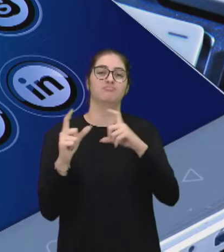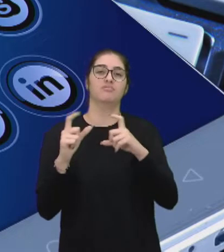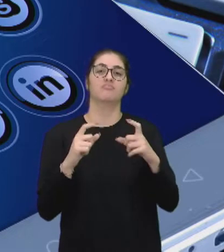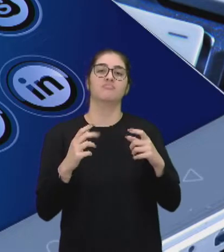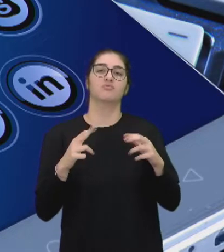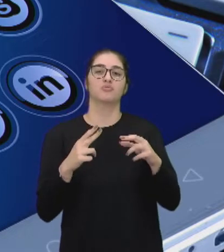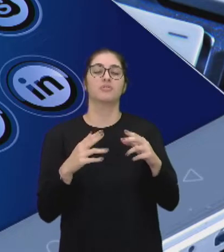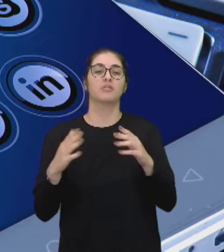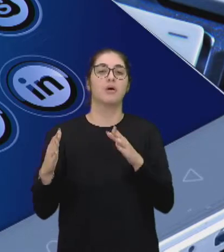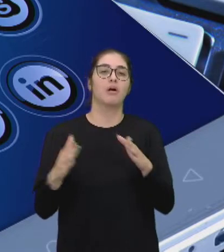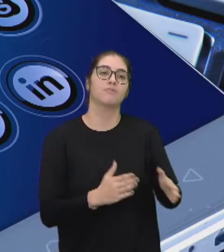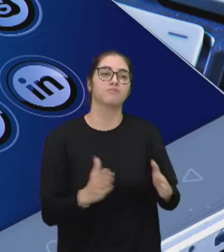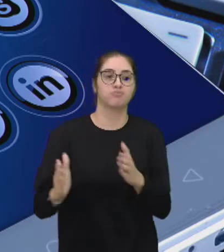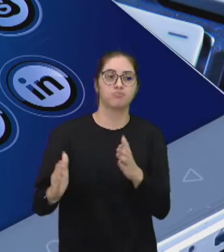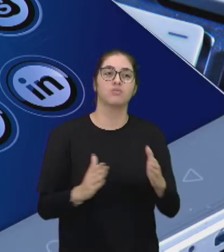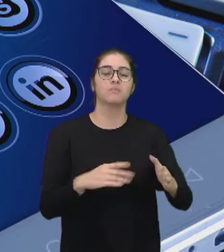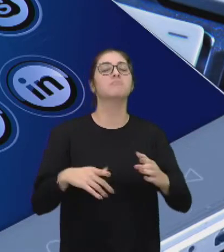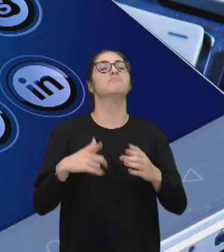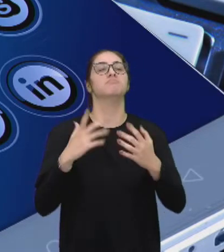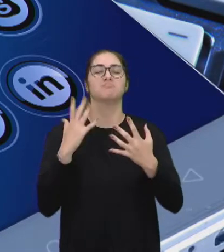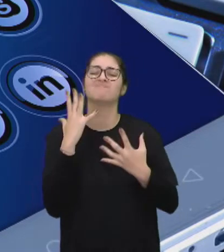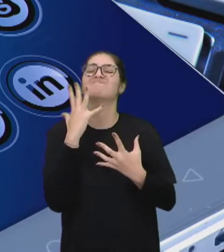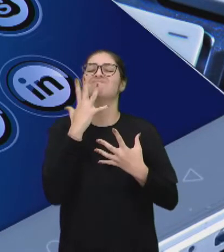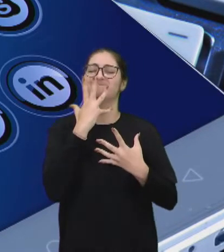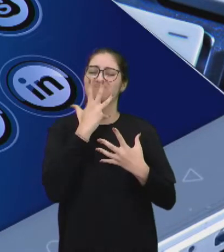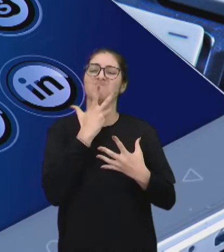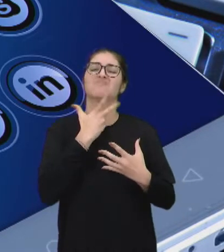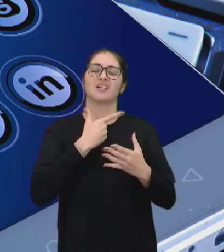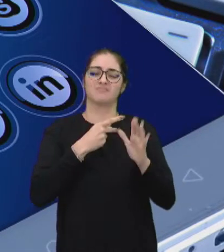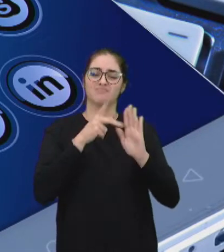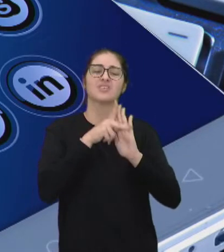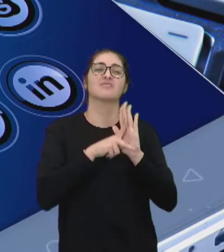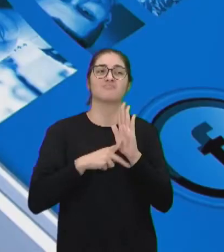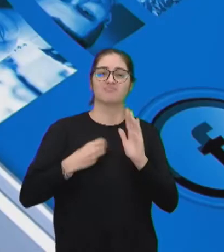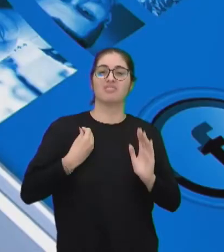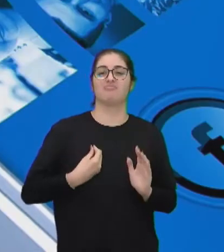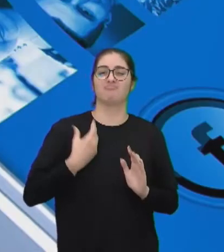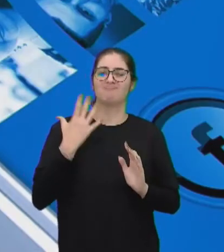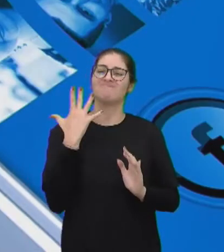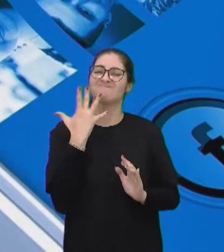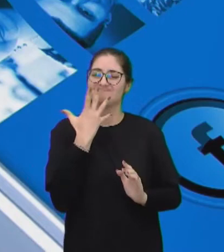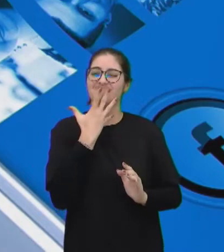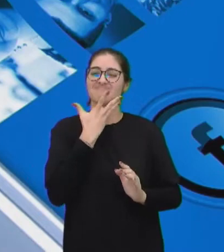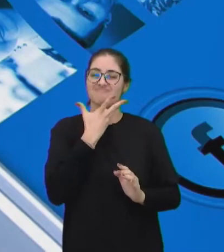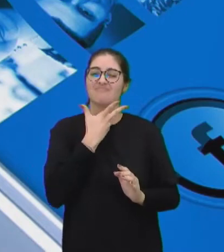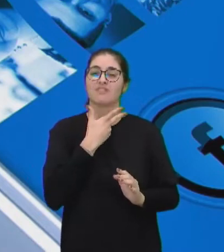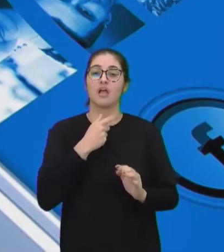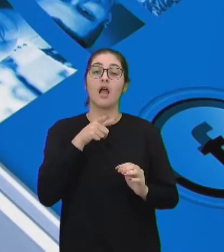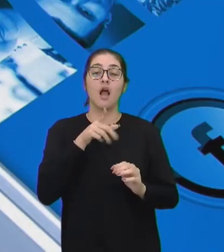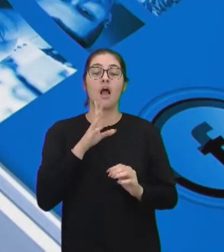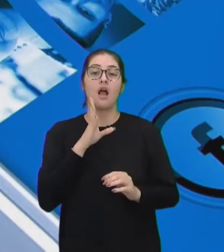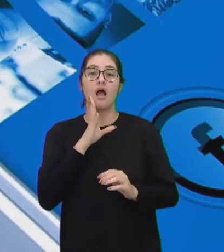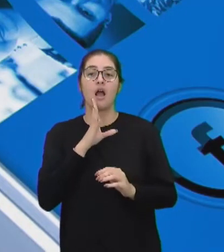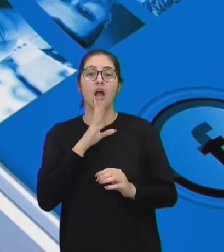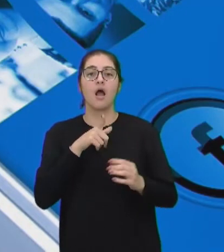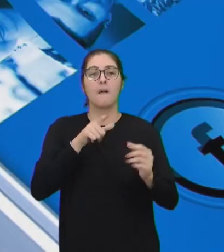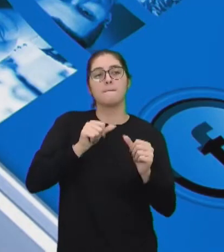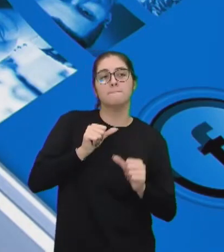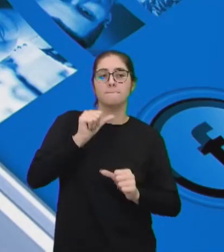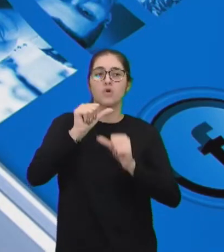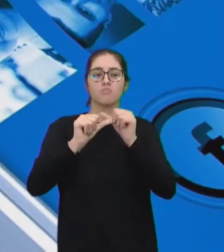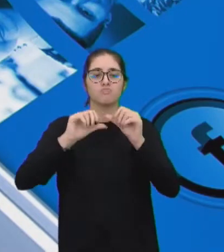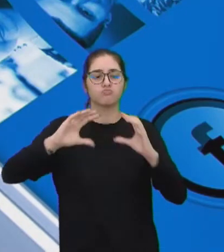da trajetória. E que projeto de vida lindo, né? Lindos. E o legal, gente, a gente perceber que ambos tiveram transformações,